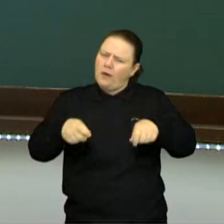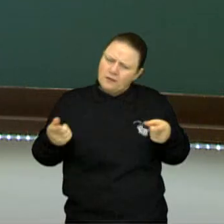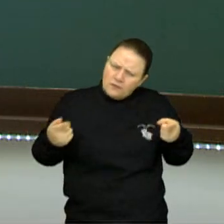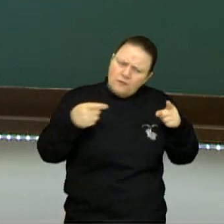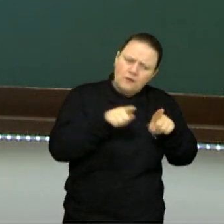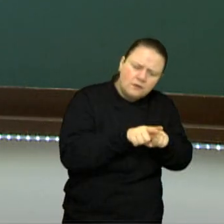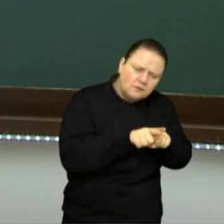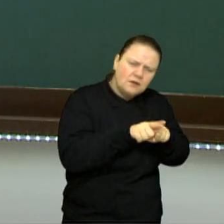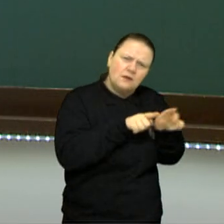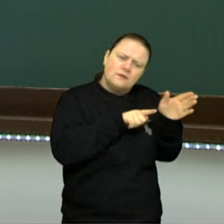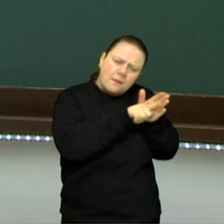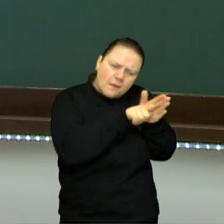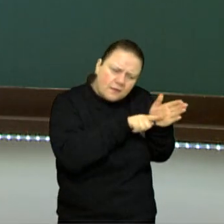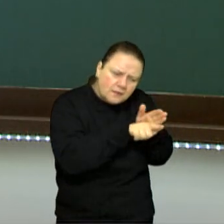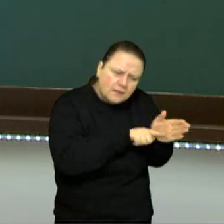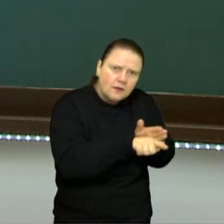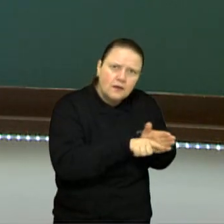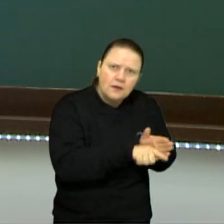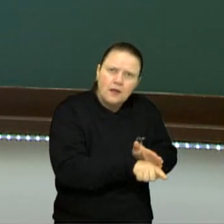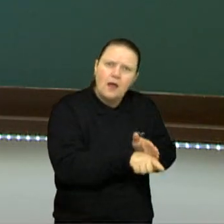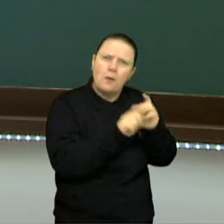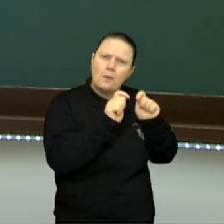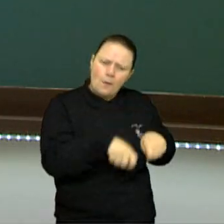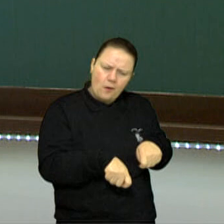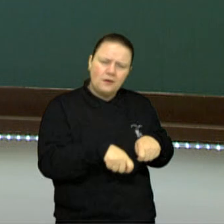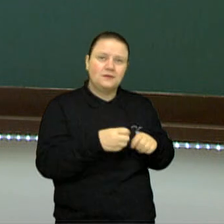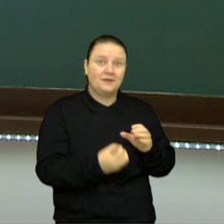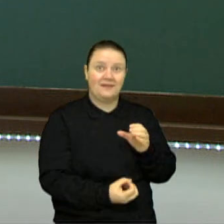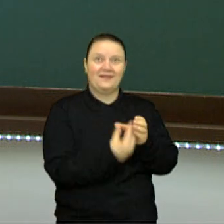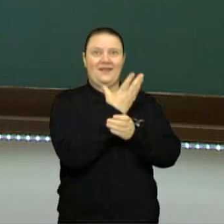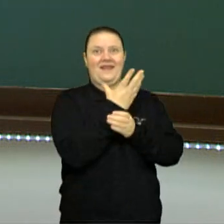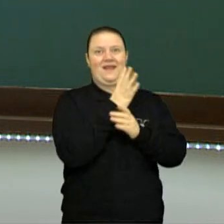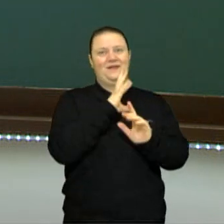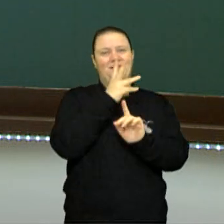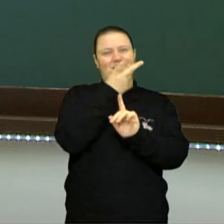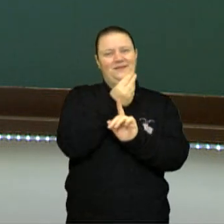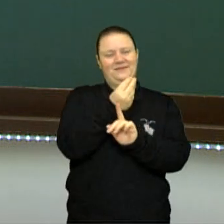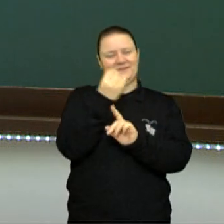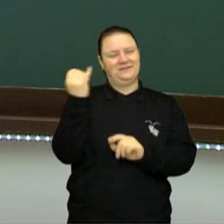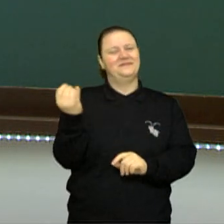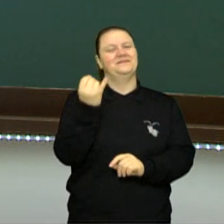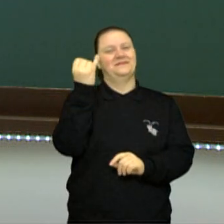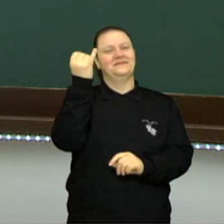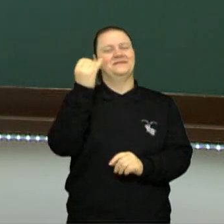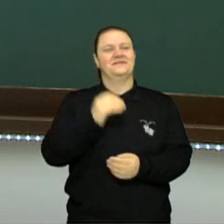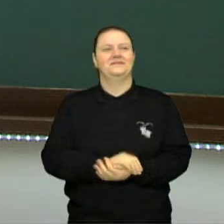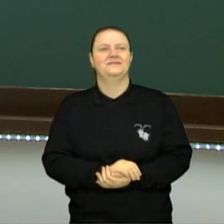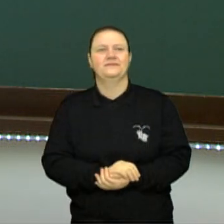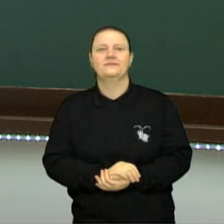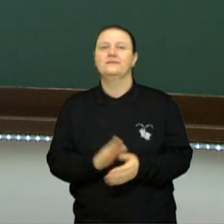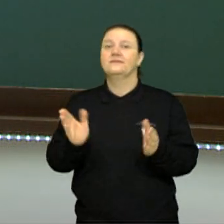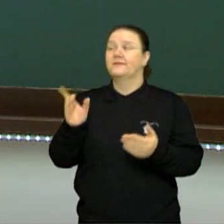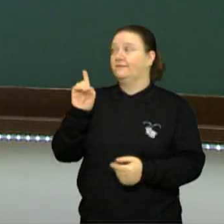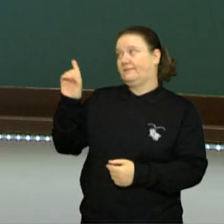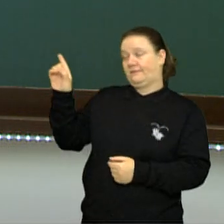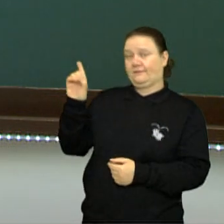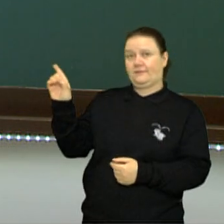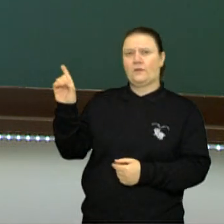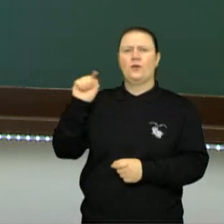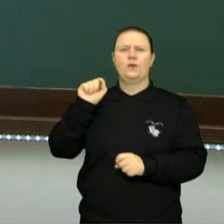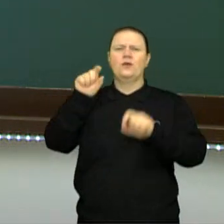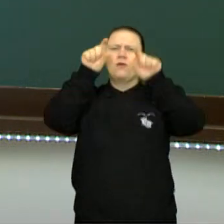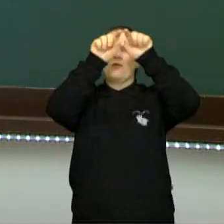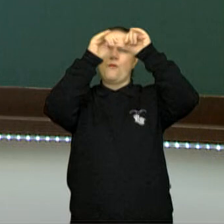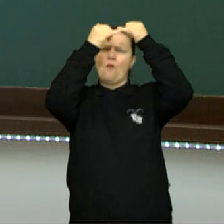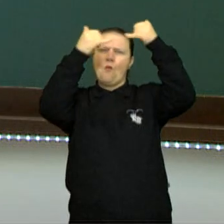bom? Pesquisa, cria sua arte, que é muito importante. Então, partitura Mimo Amor. Então, assim,